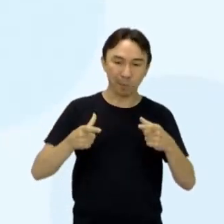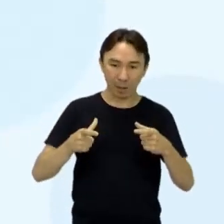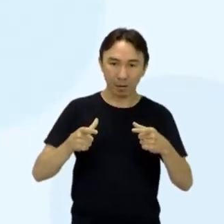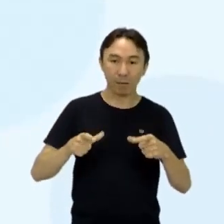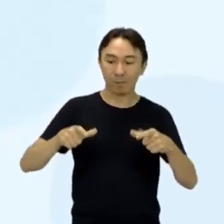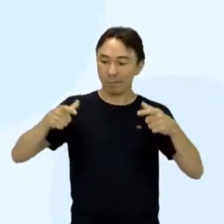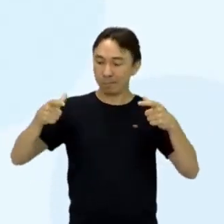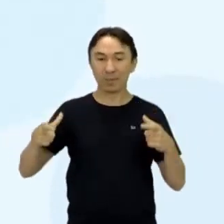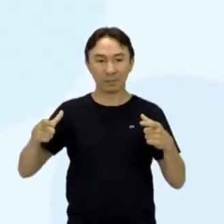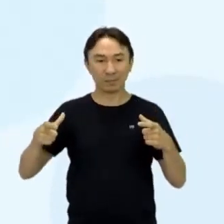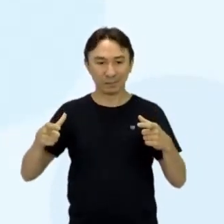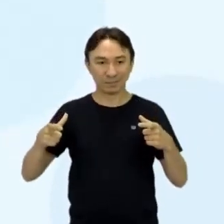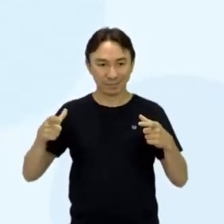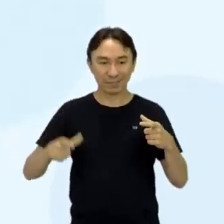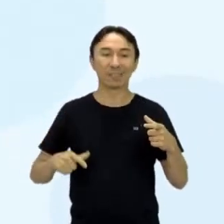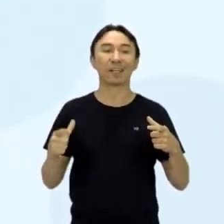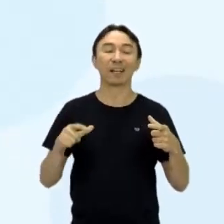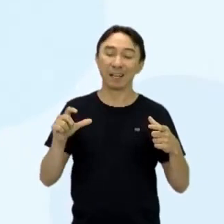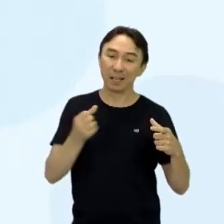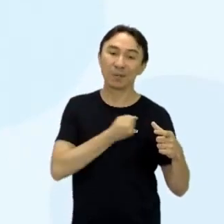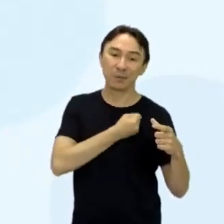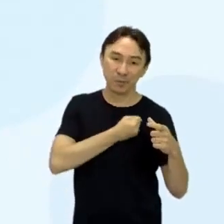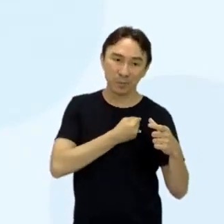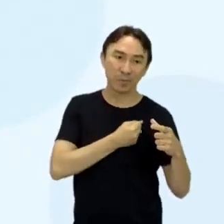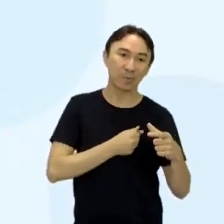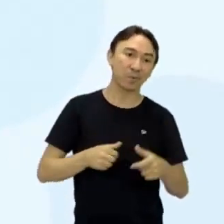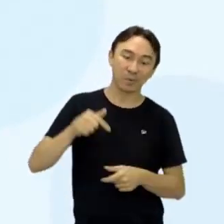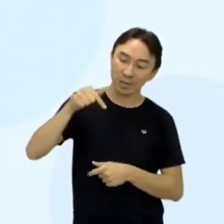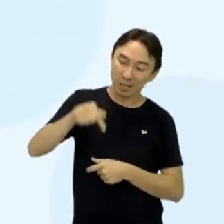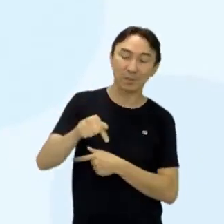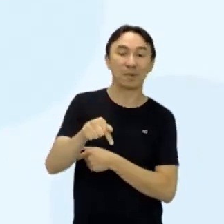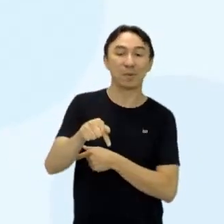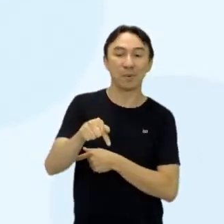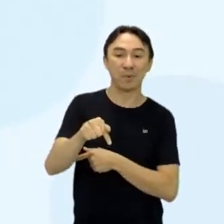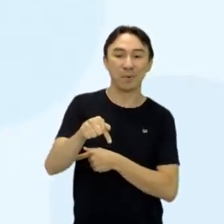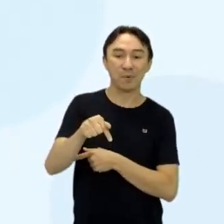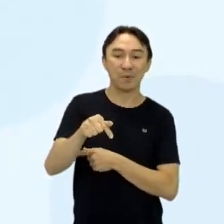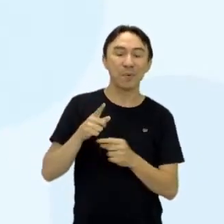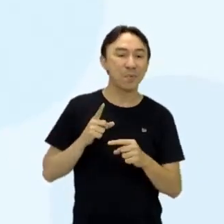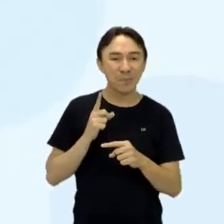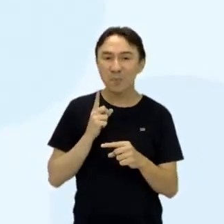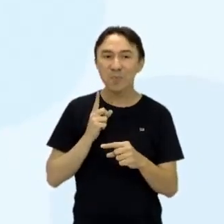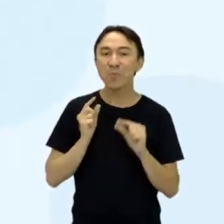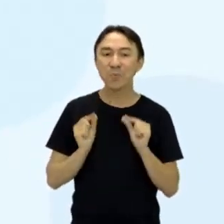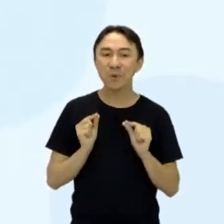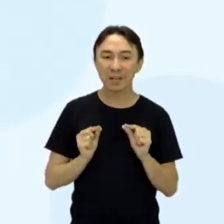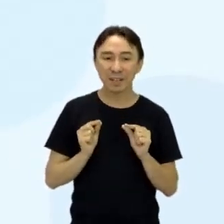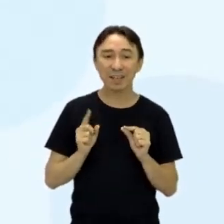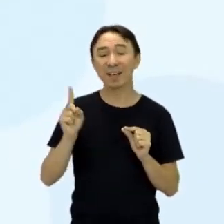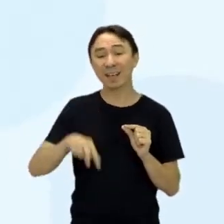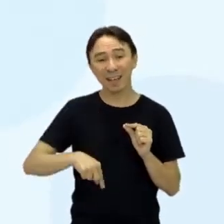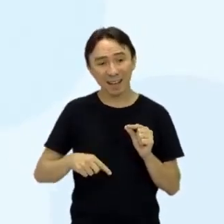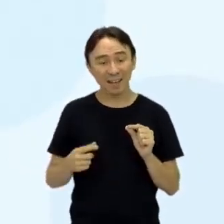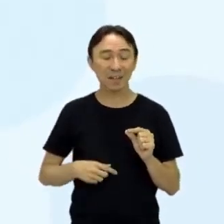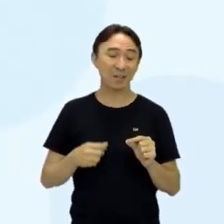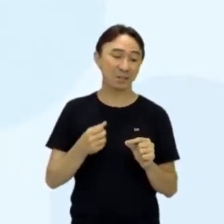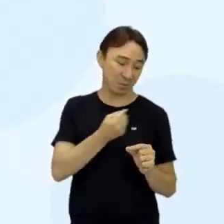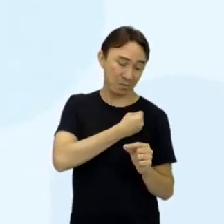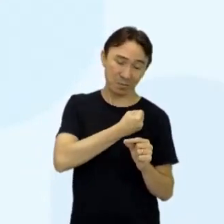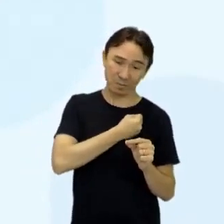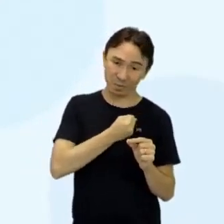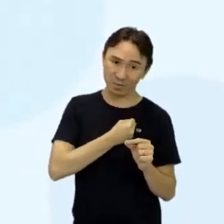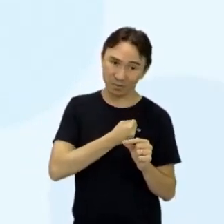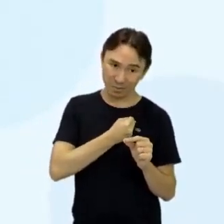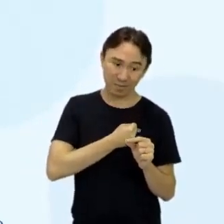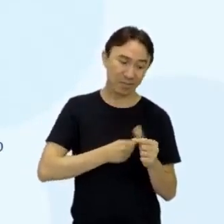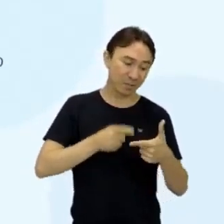chamar da letra Q, que é de quociente, de divisão, tá? São os números que são resultados de divisão, tá